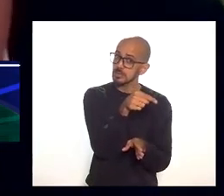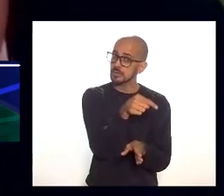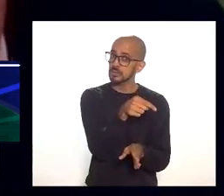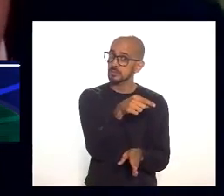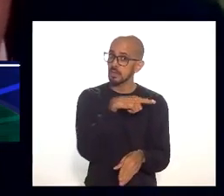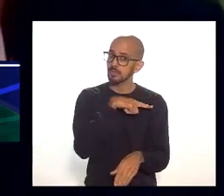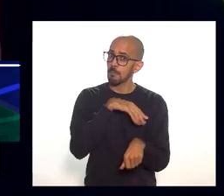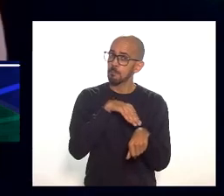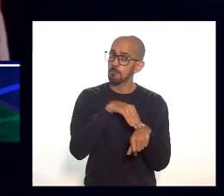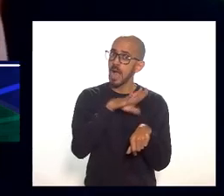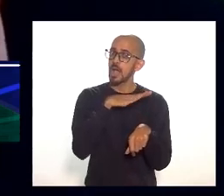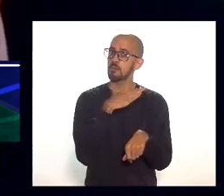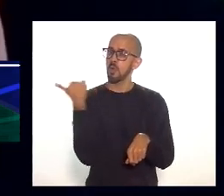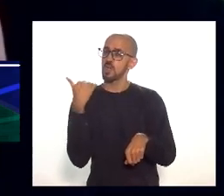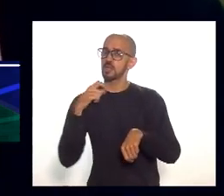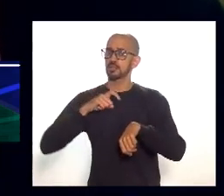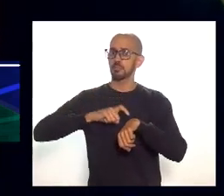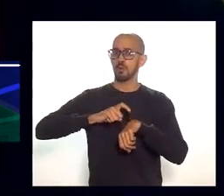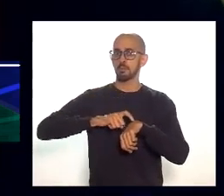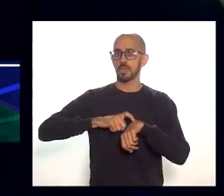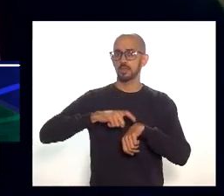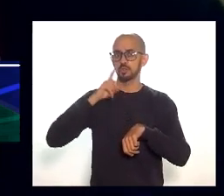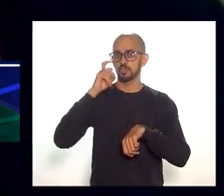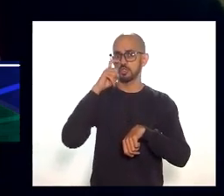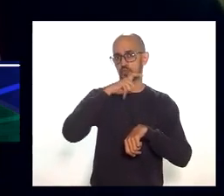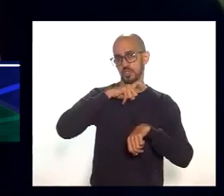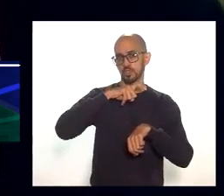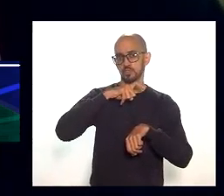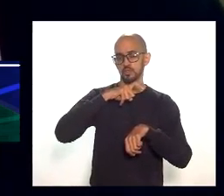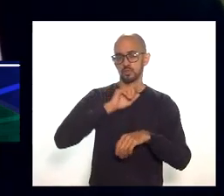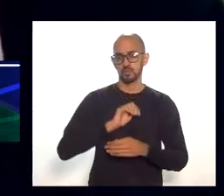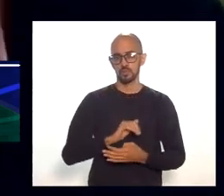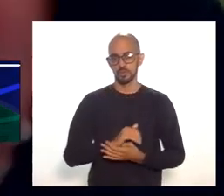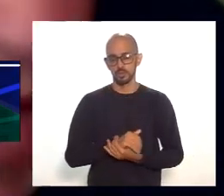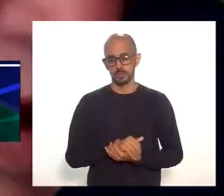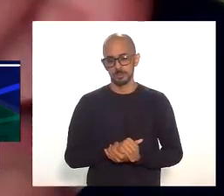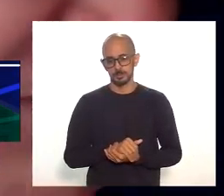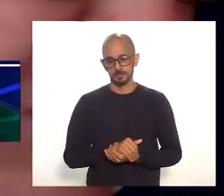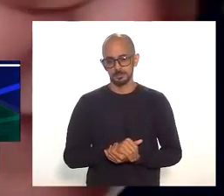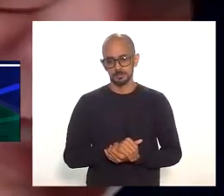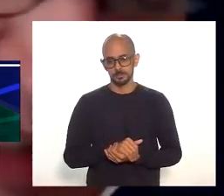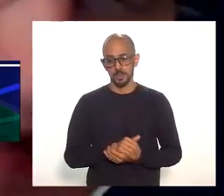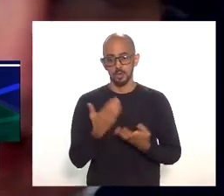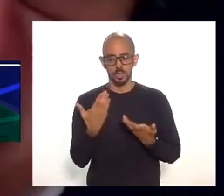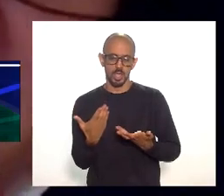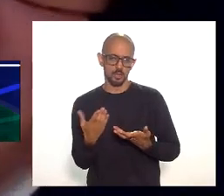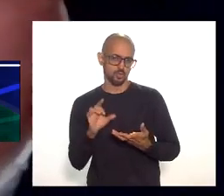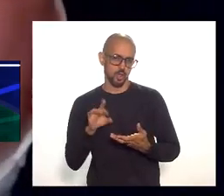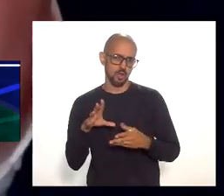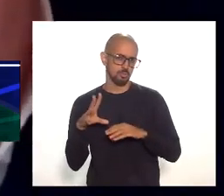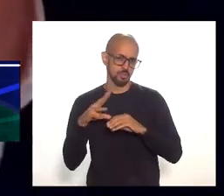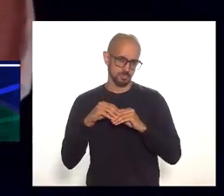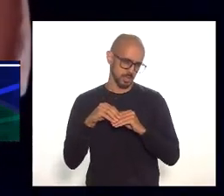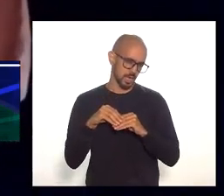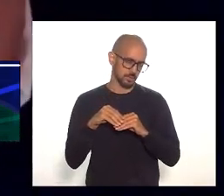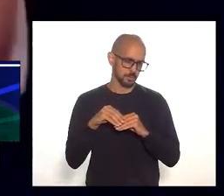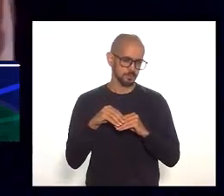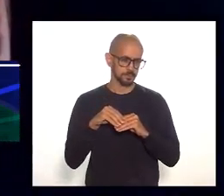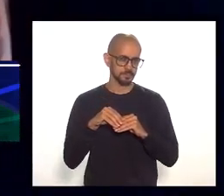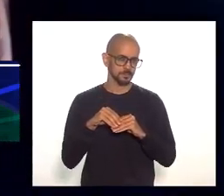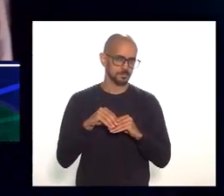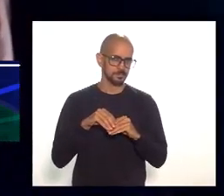nesse período tão difícil da vida nacional. Queria só dizer que, né,